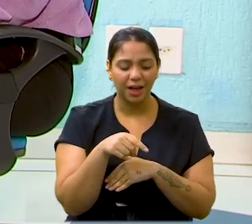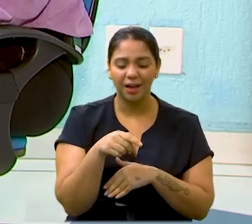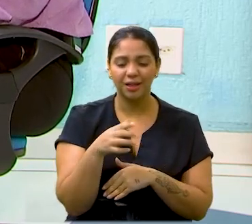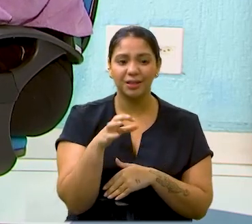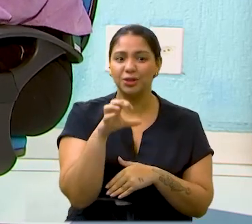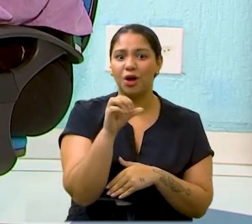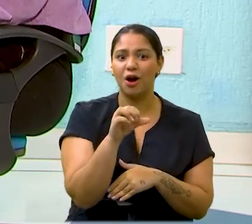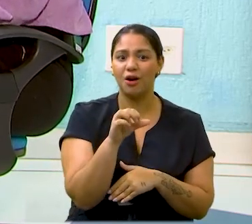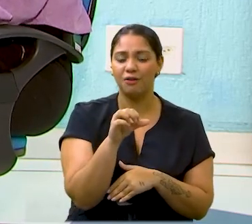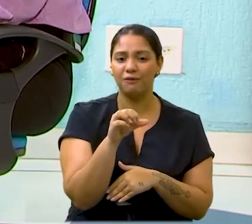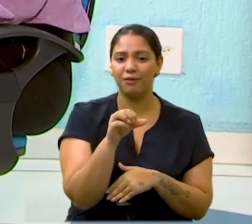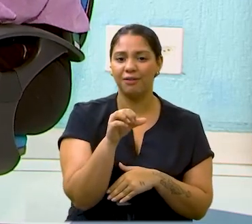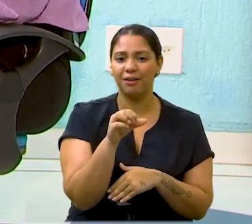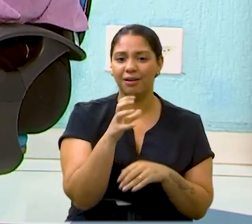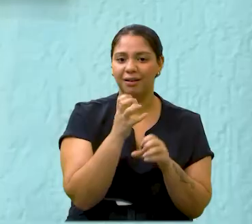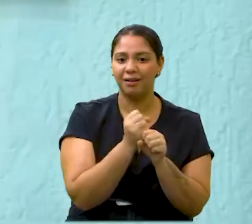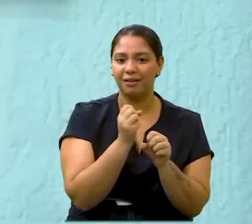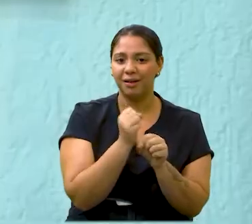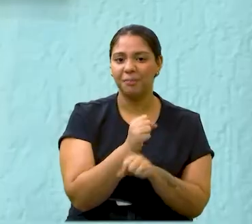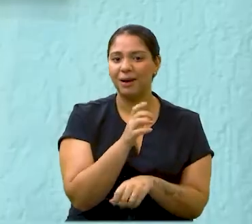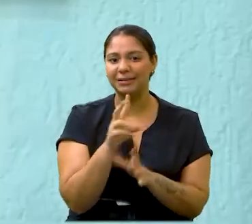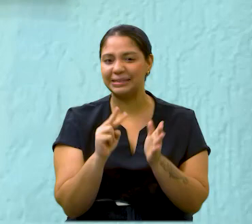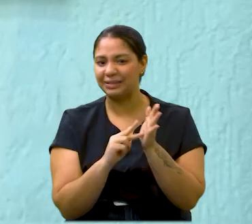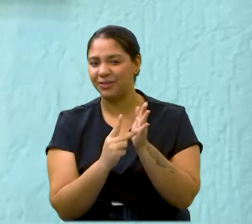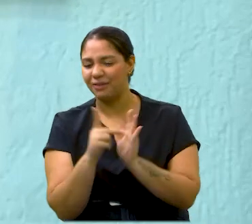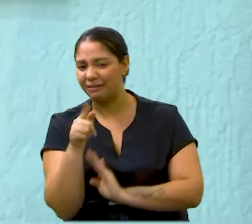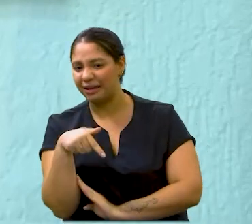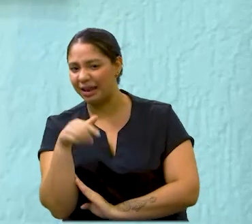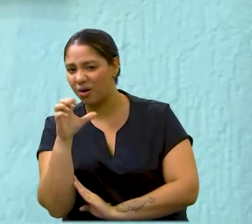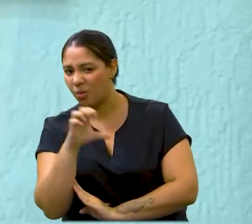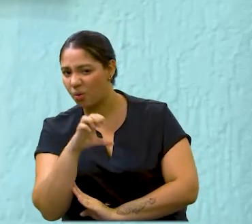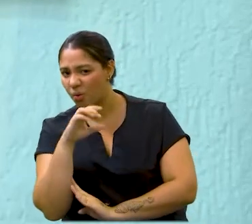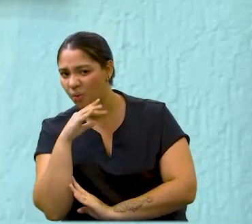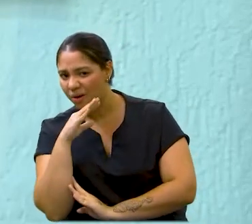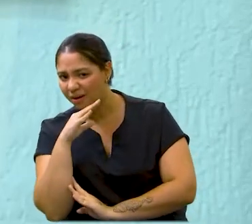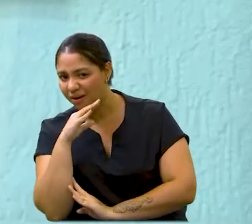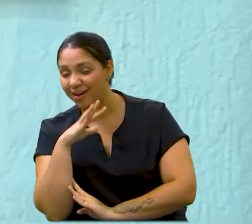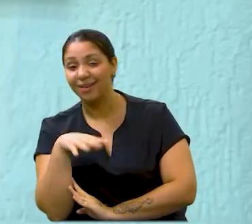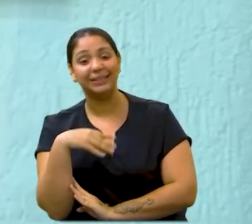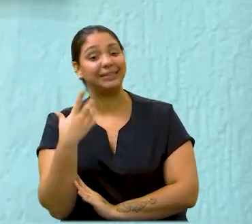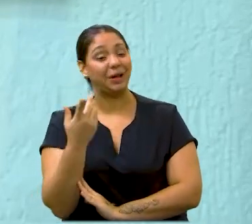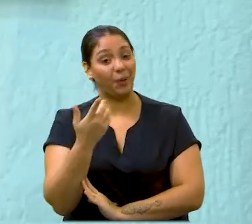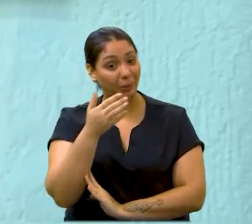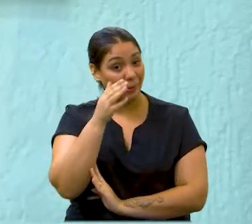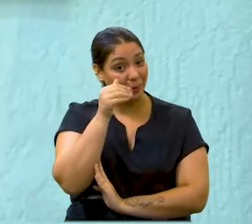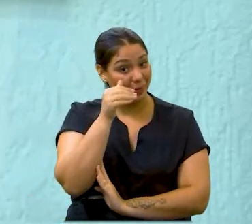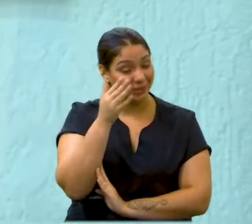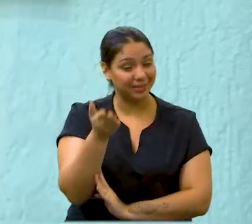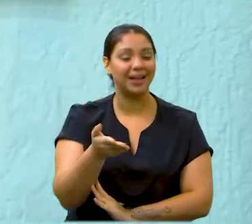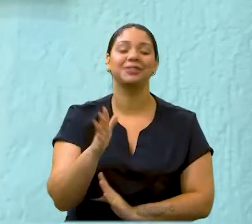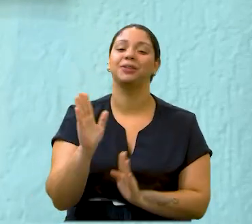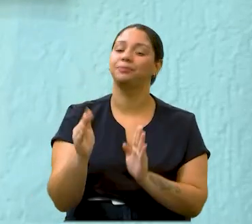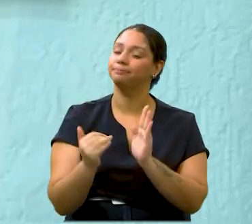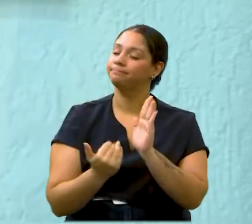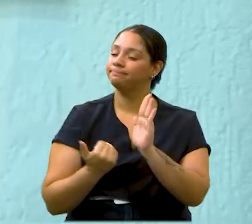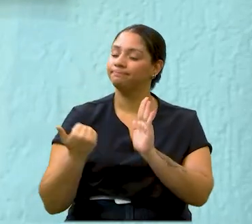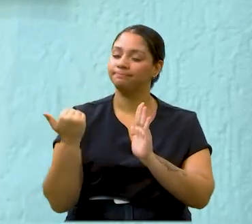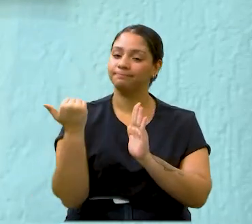prova. E para o japonês estava indo mal na escola. Nossa. Então, dessa forma, veio trazendo assim a